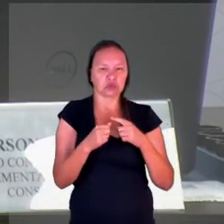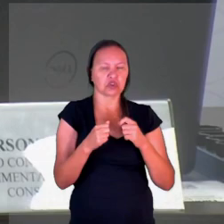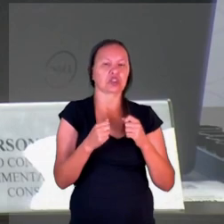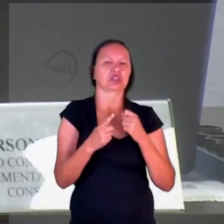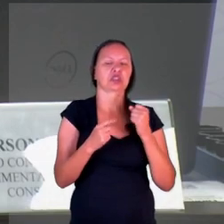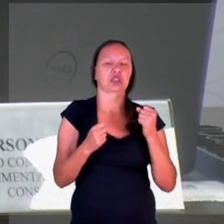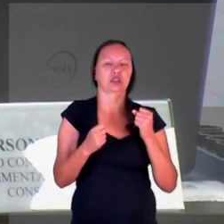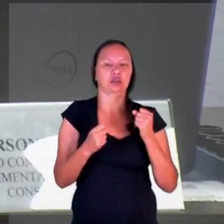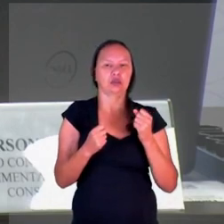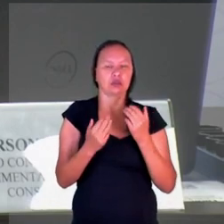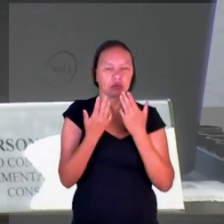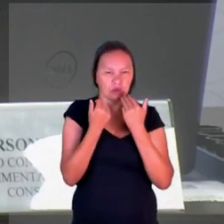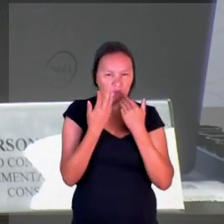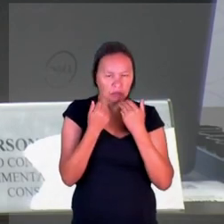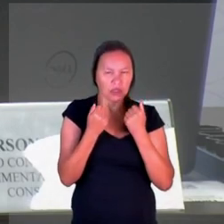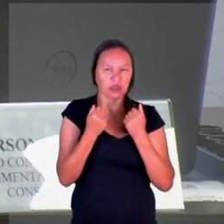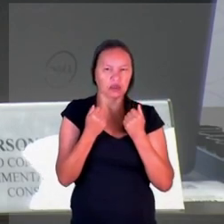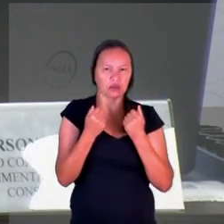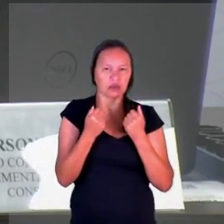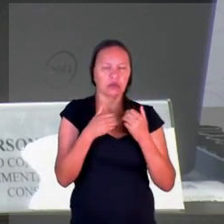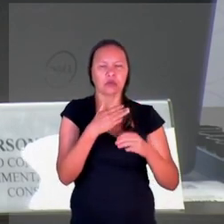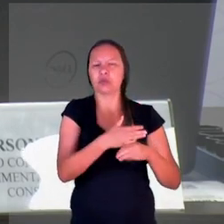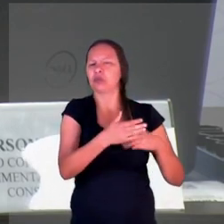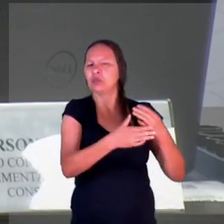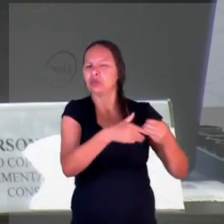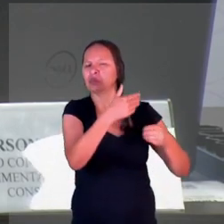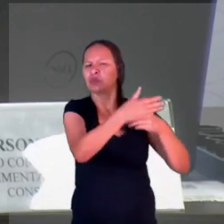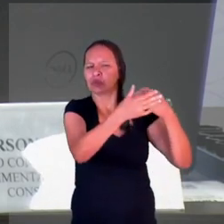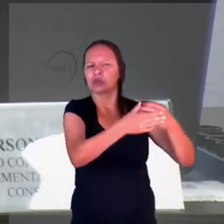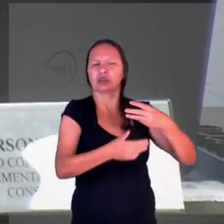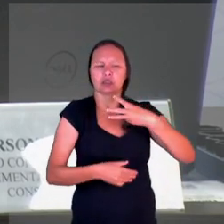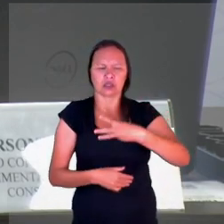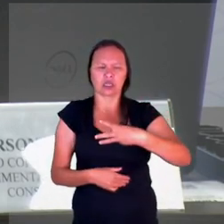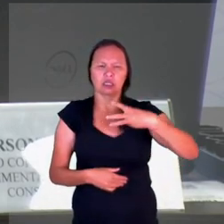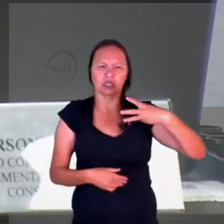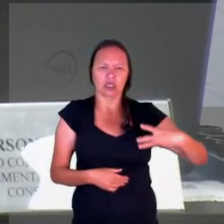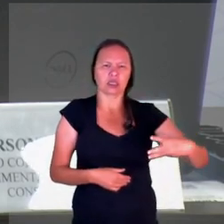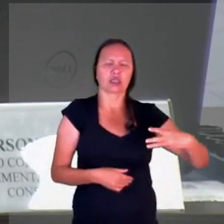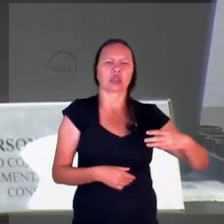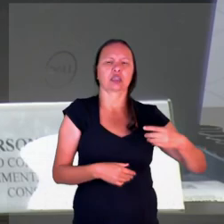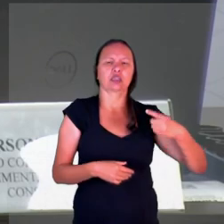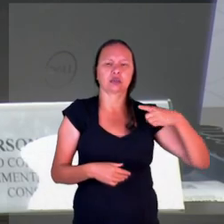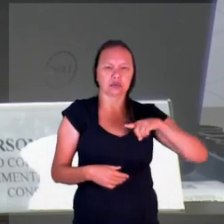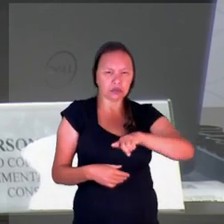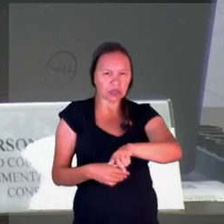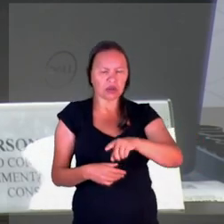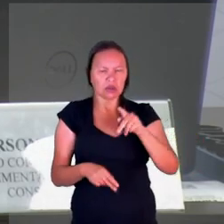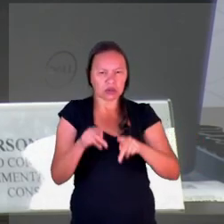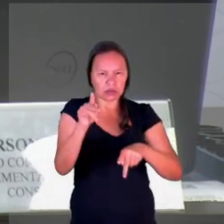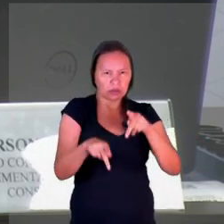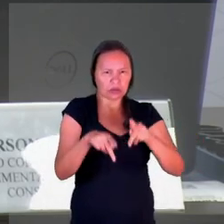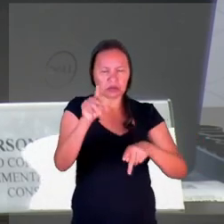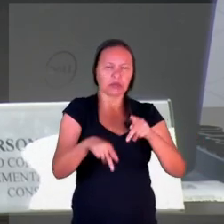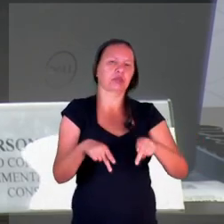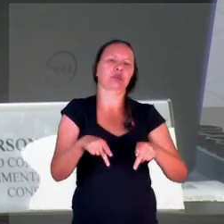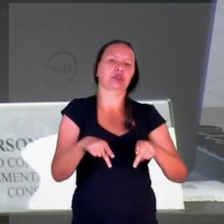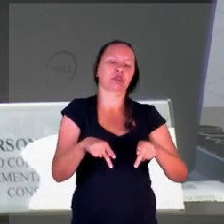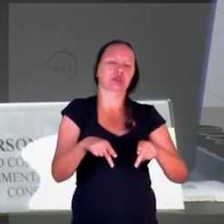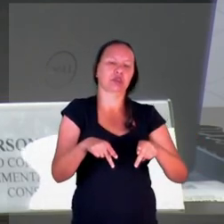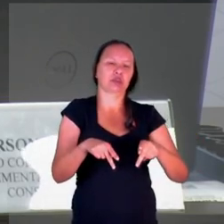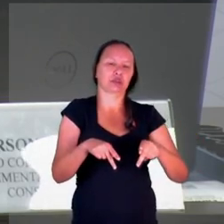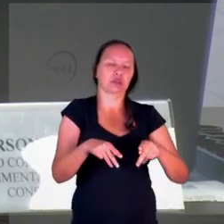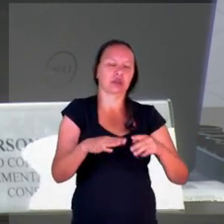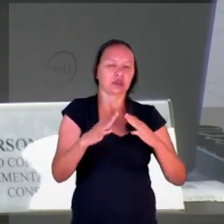são cada vez mais constantes principalmente nesses 33 milhões de pessoas que estão em situação de fome são os